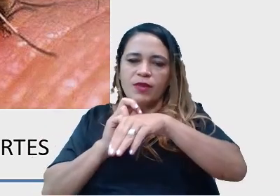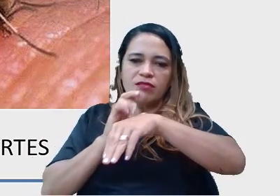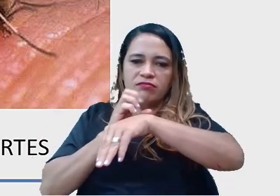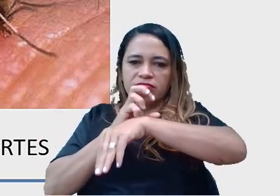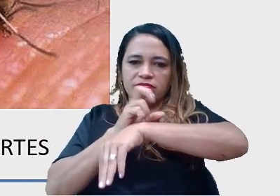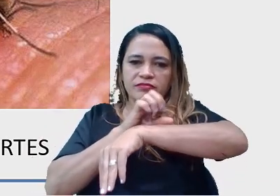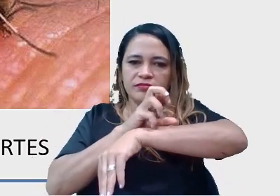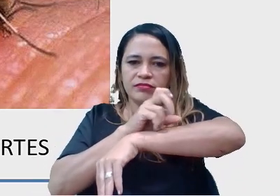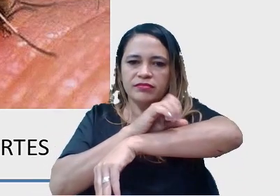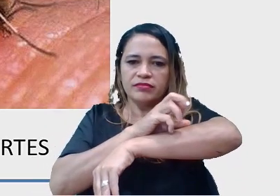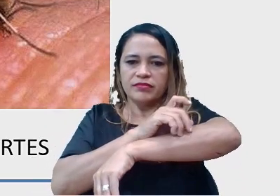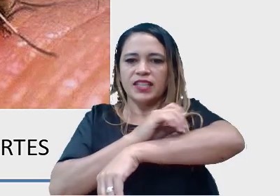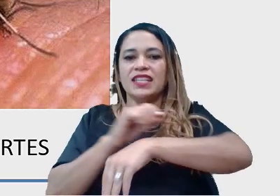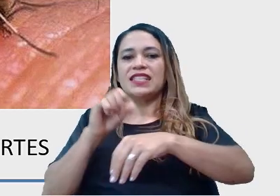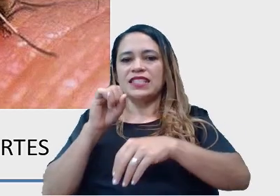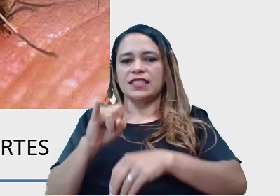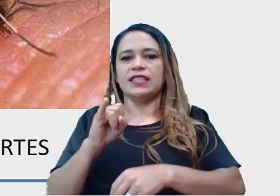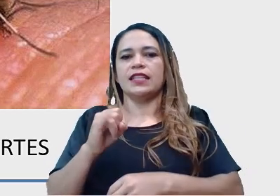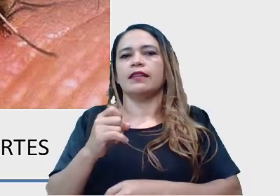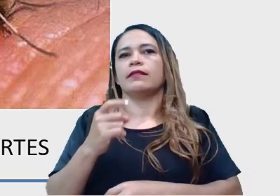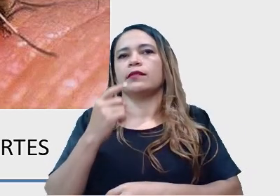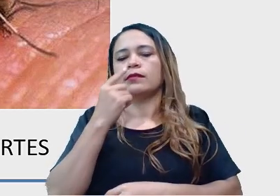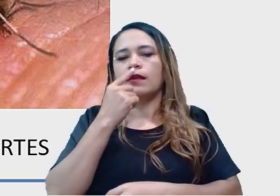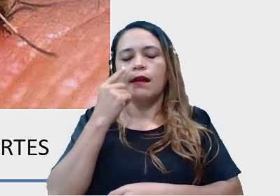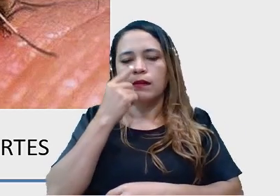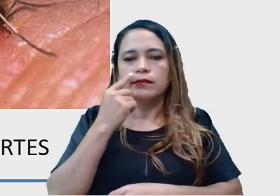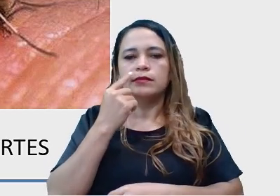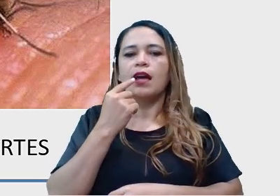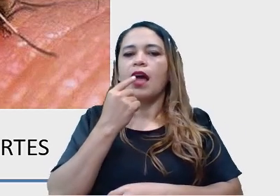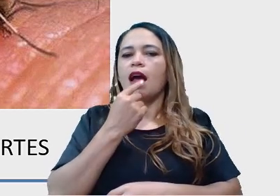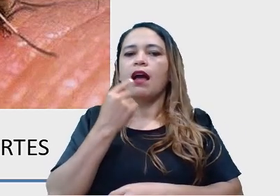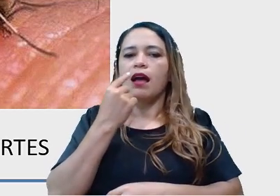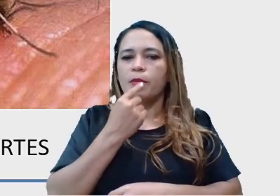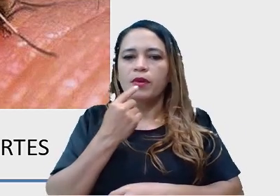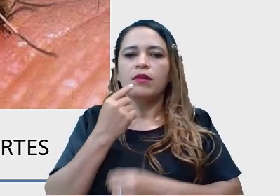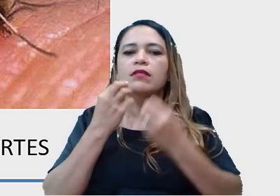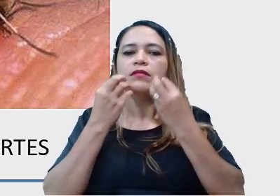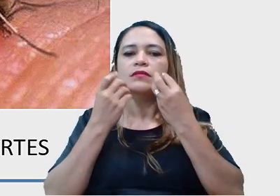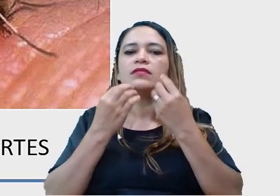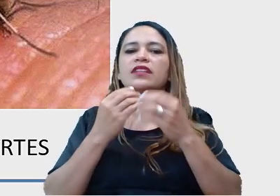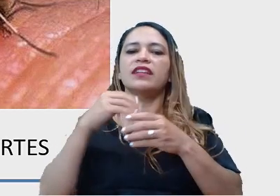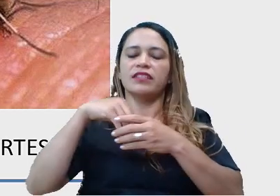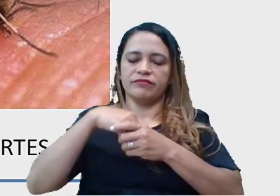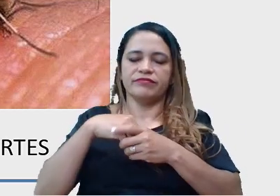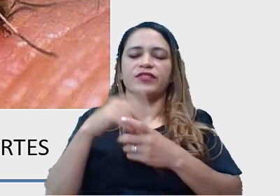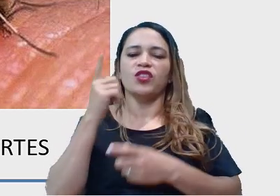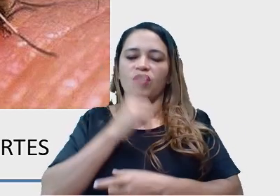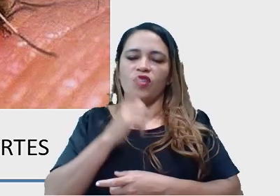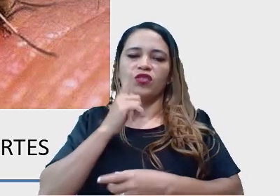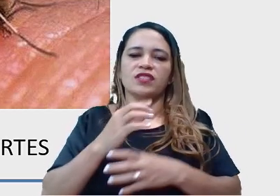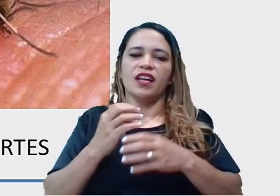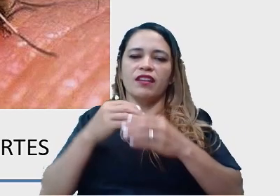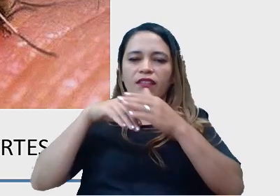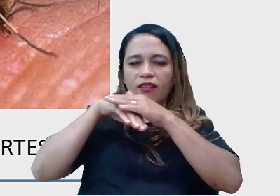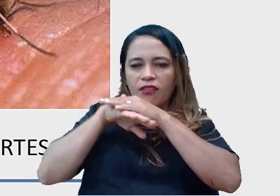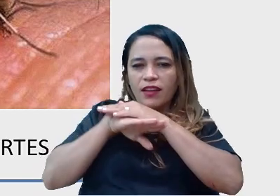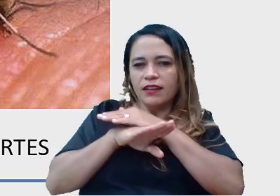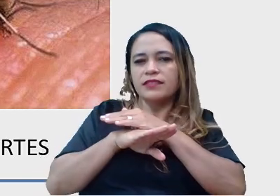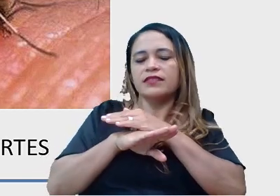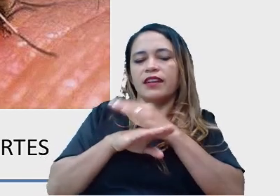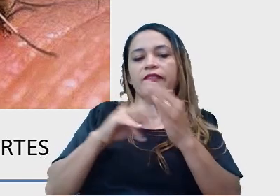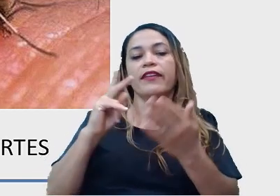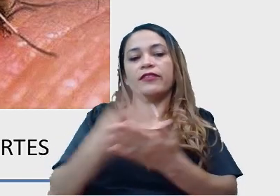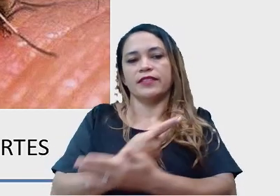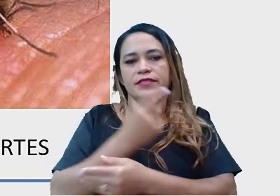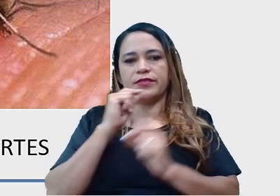em regiões de mucosa, nariz, boca, são regiões onde o protozoário também consegue se instalar. E aí ele vai causar